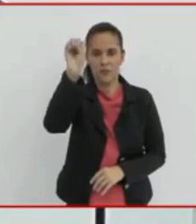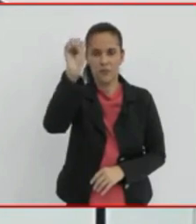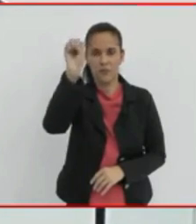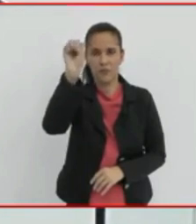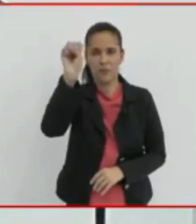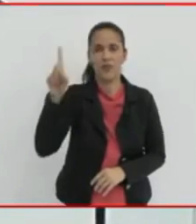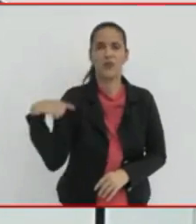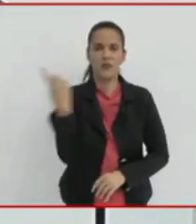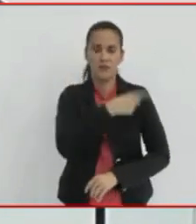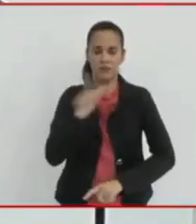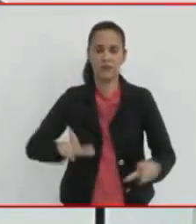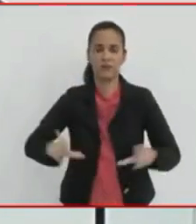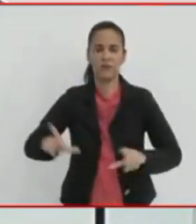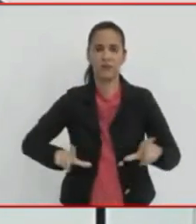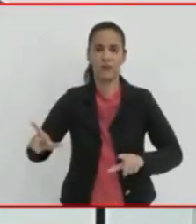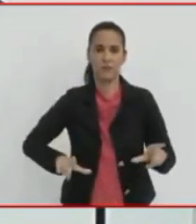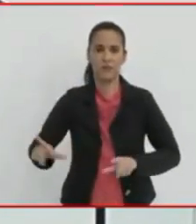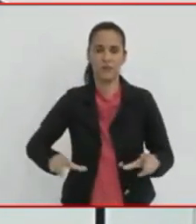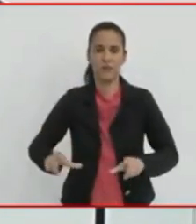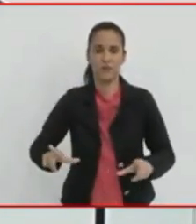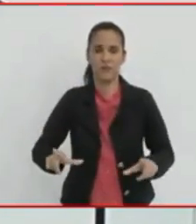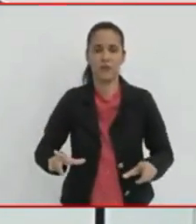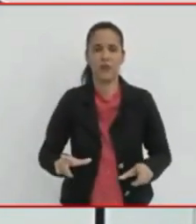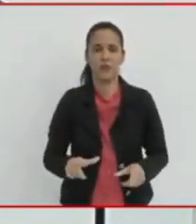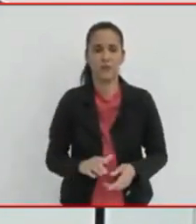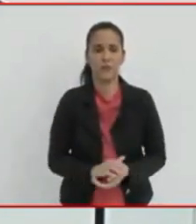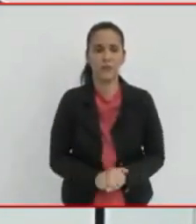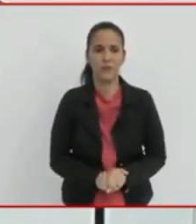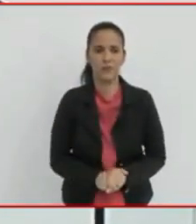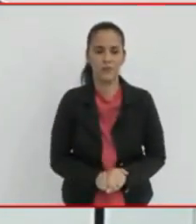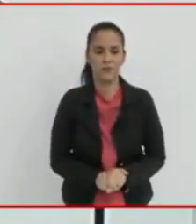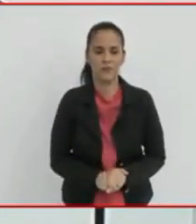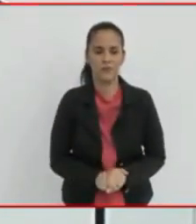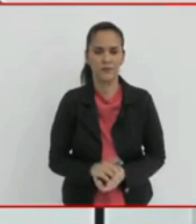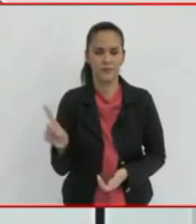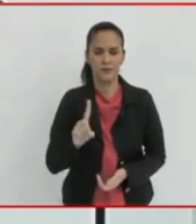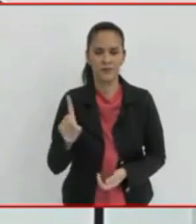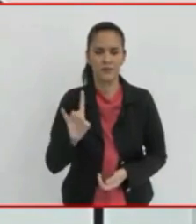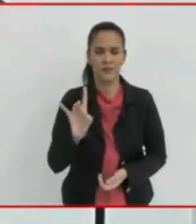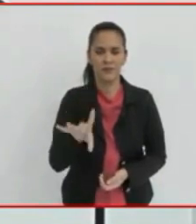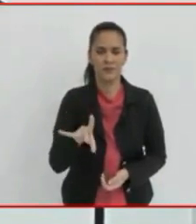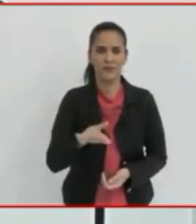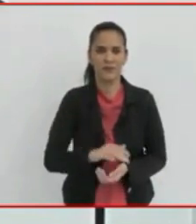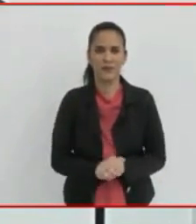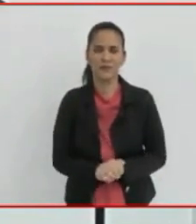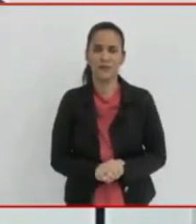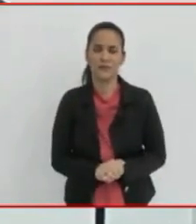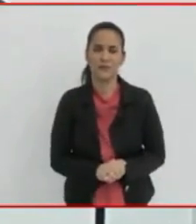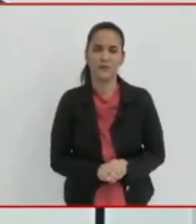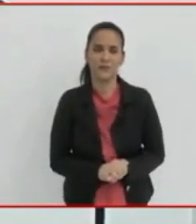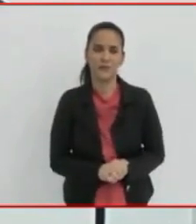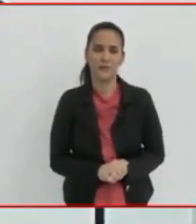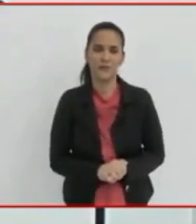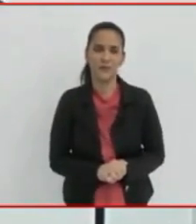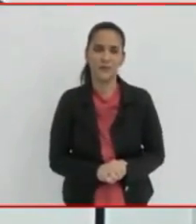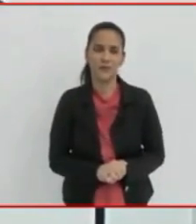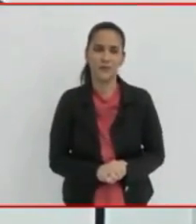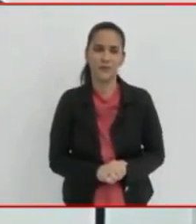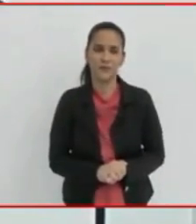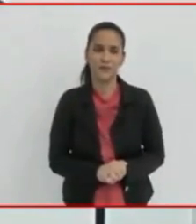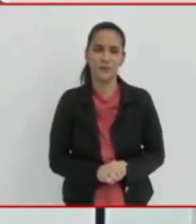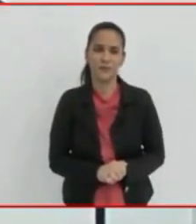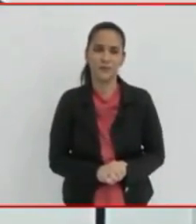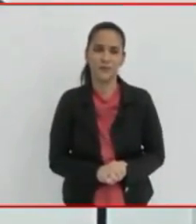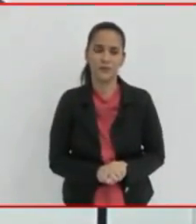que fomos destinados a ser feito nossas vidas Então é só isso em alimentação pela decisão do